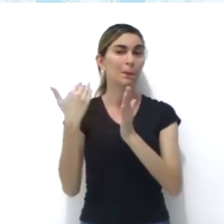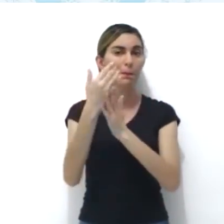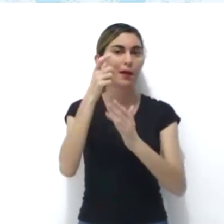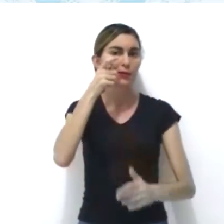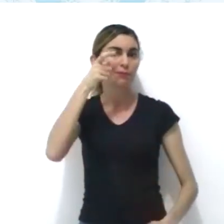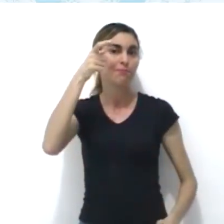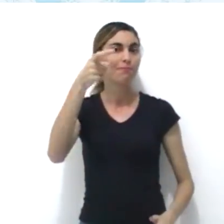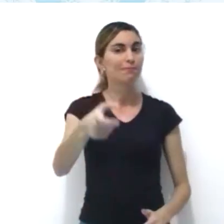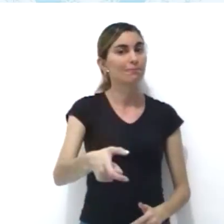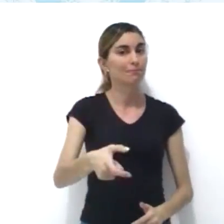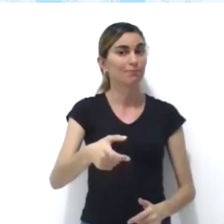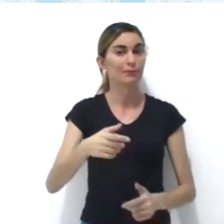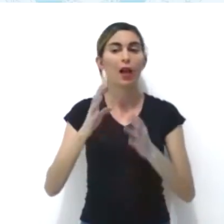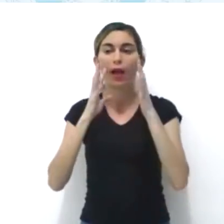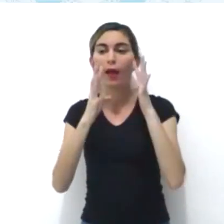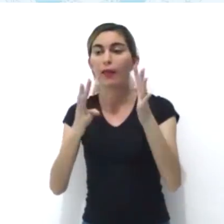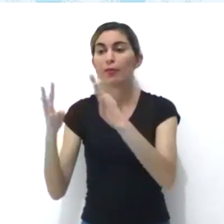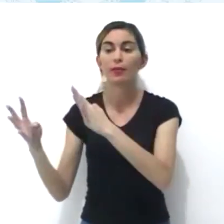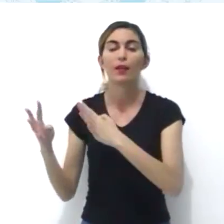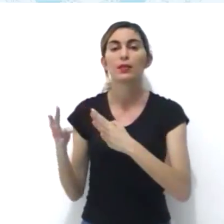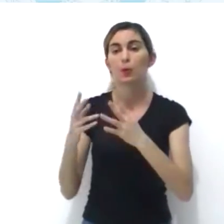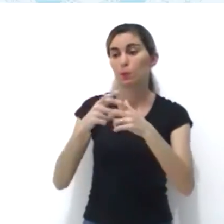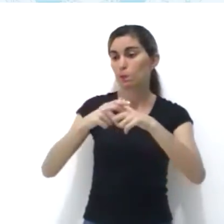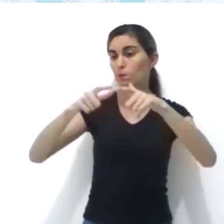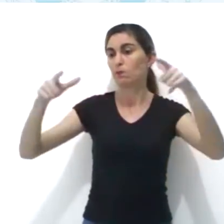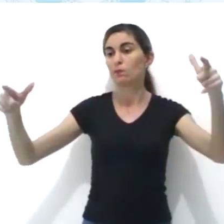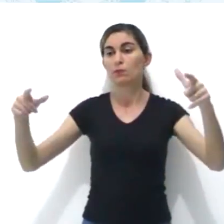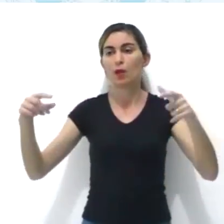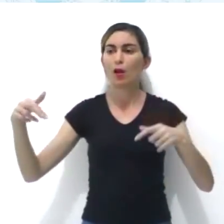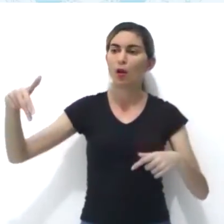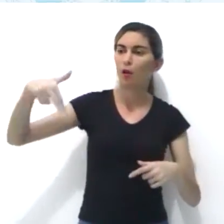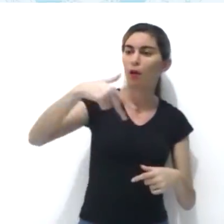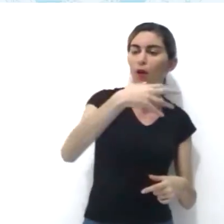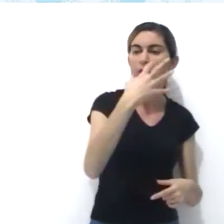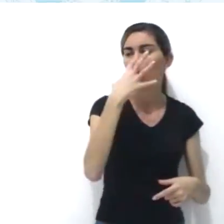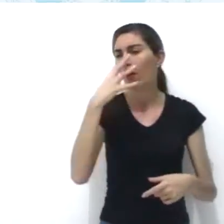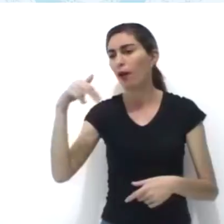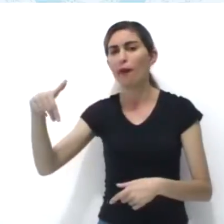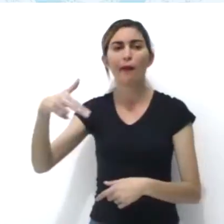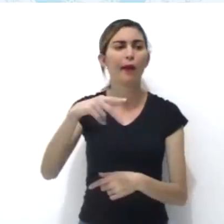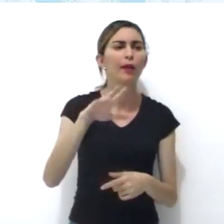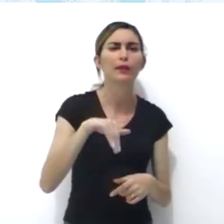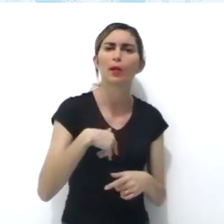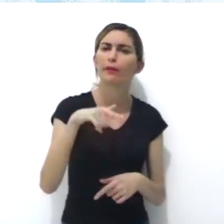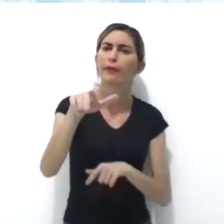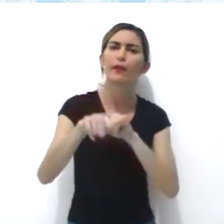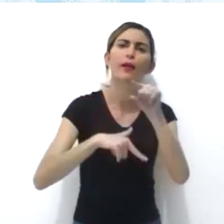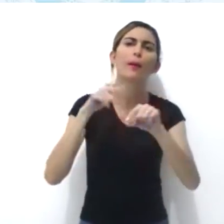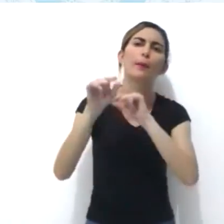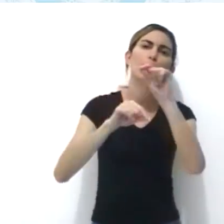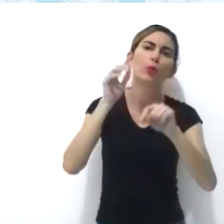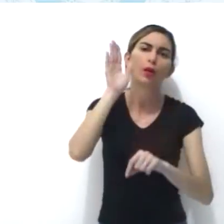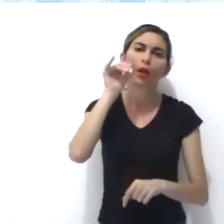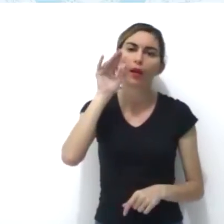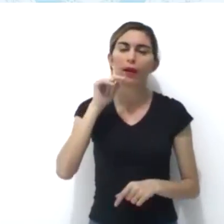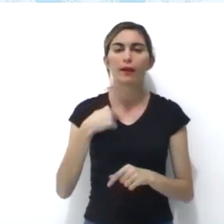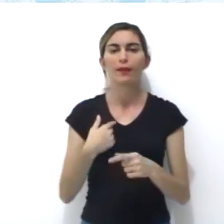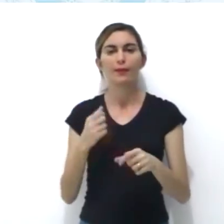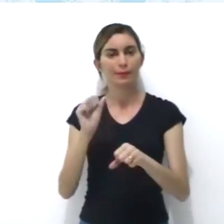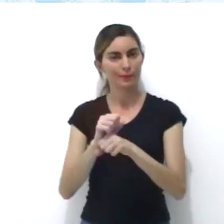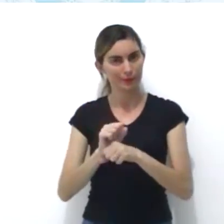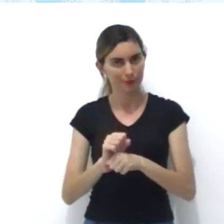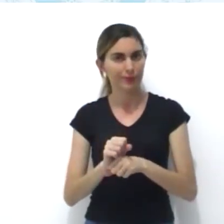pesquisa, mais interessante e mais atenção irá chamar de quem está ali passando, ou meio que, eita, que trabalho é esse